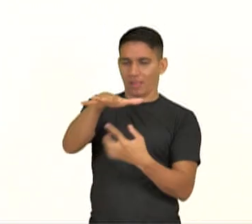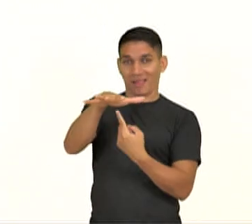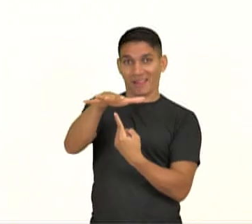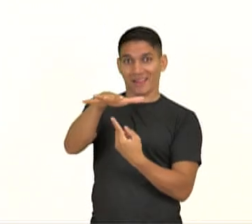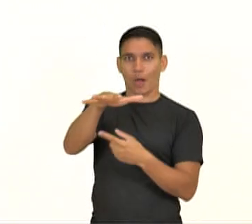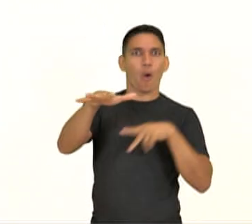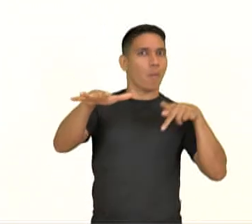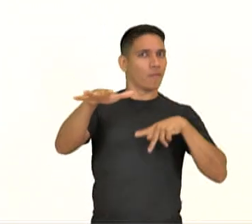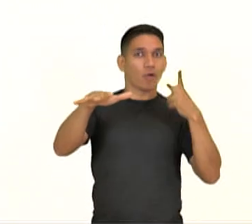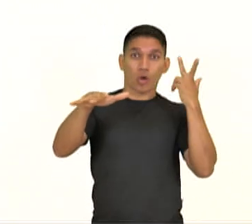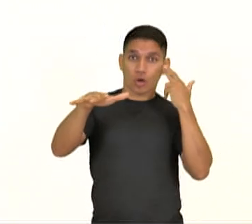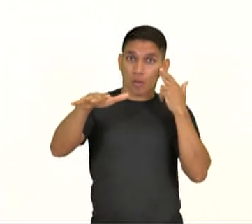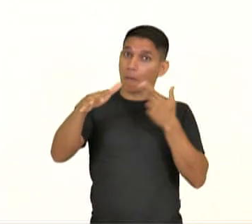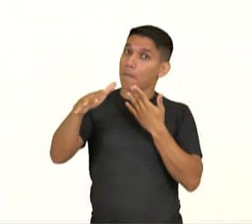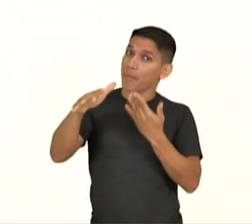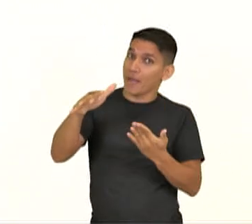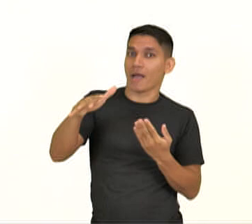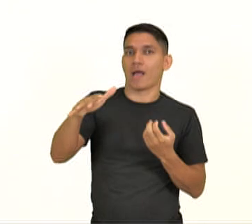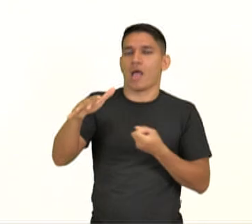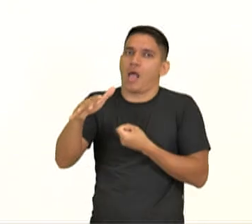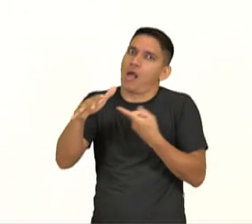geralmente ele pede algumas